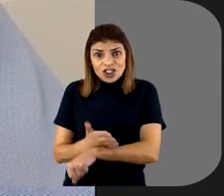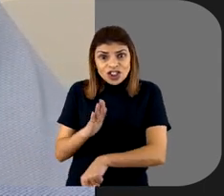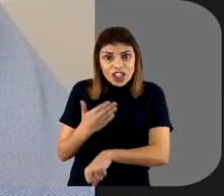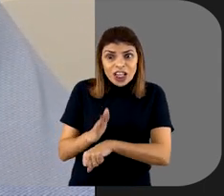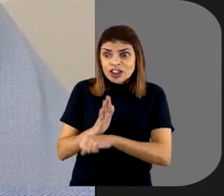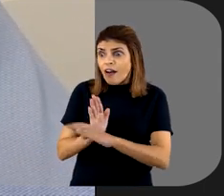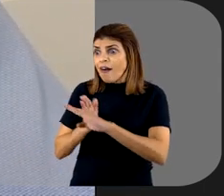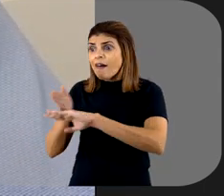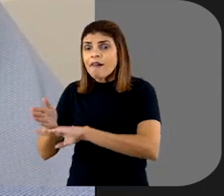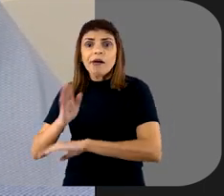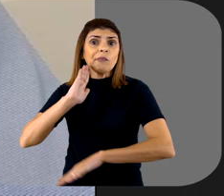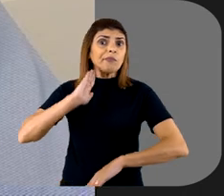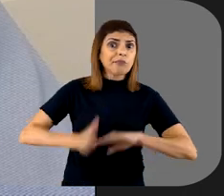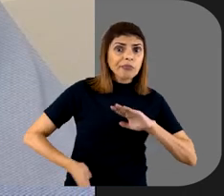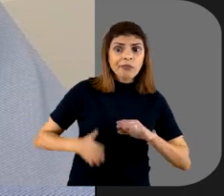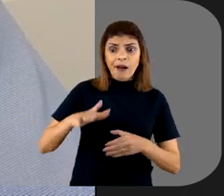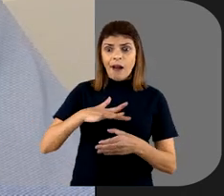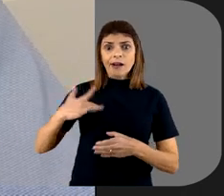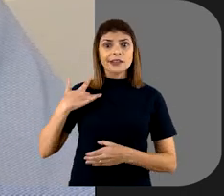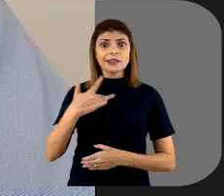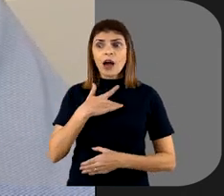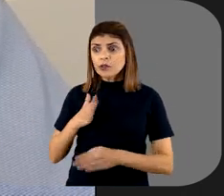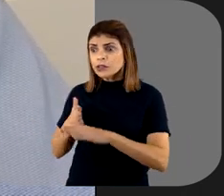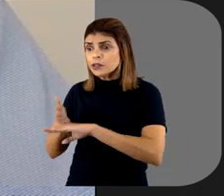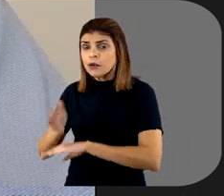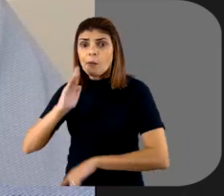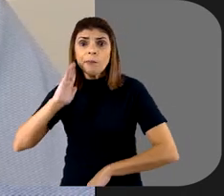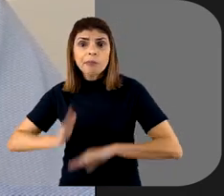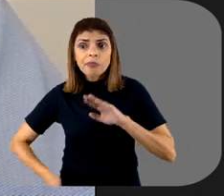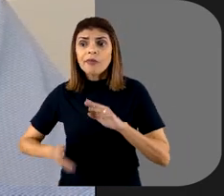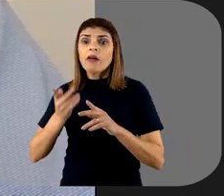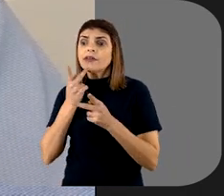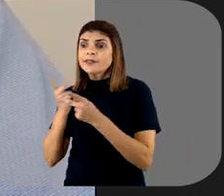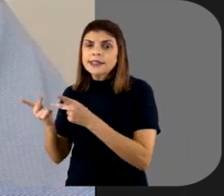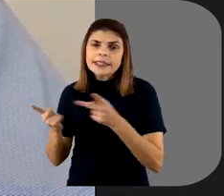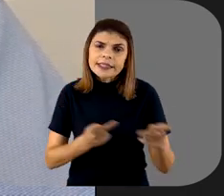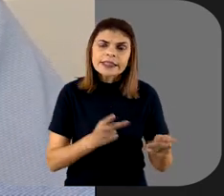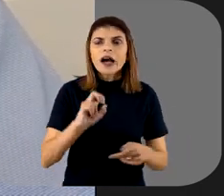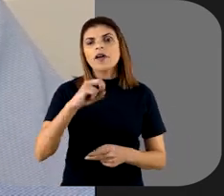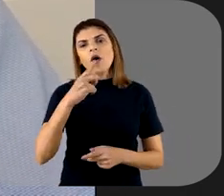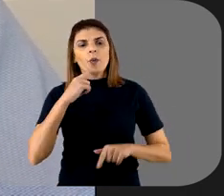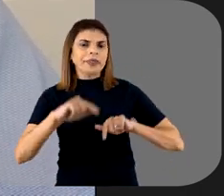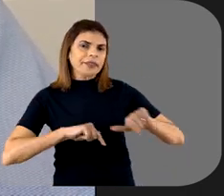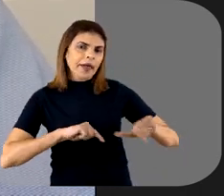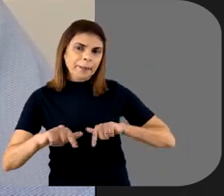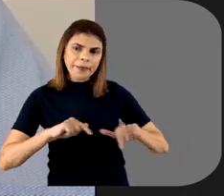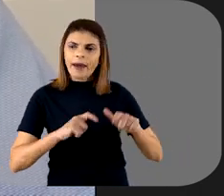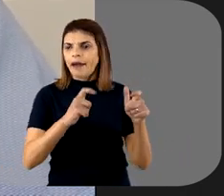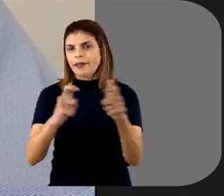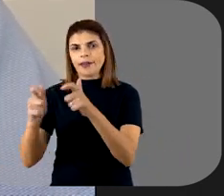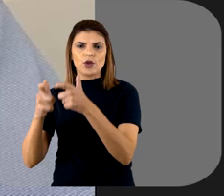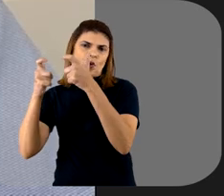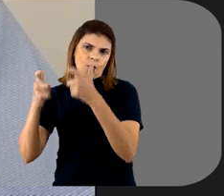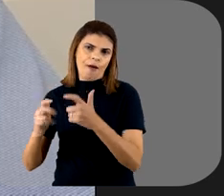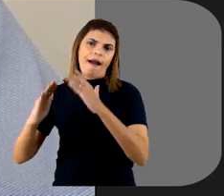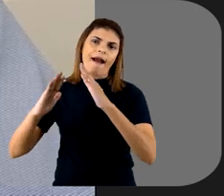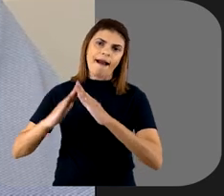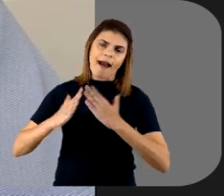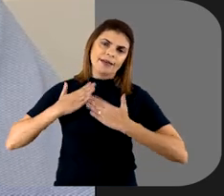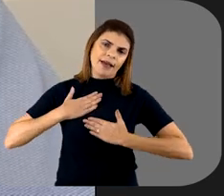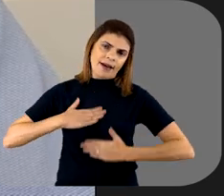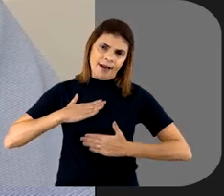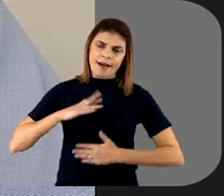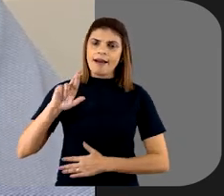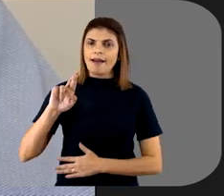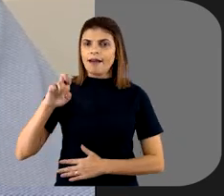estagiários e acadêmicos da área da saúde que trabalhavam ou visitavam, né, a instituição, né, dentro das suas disciplinas